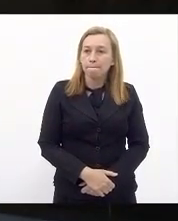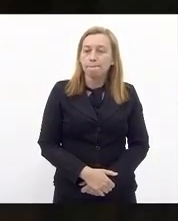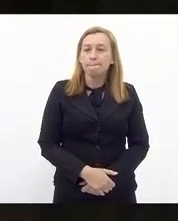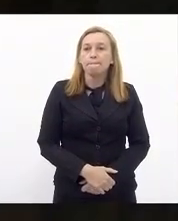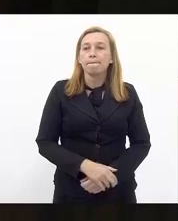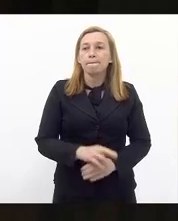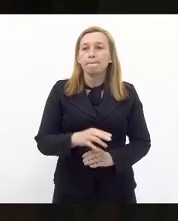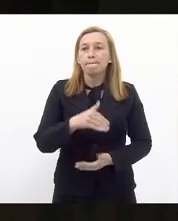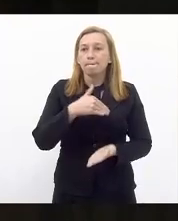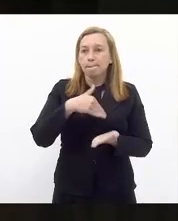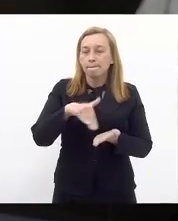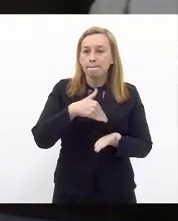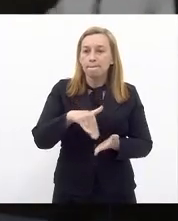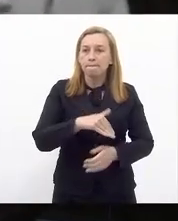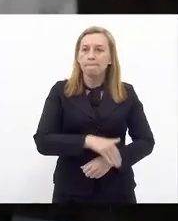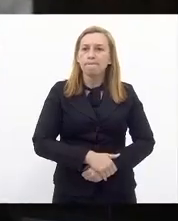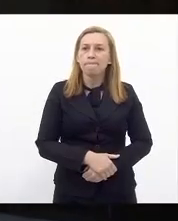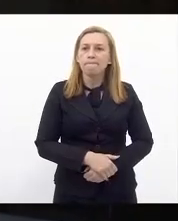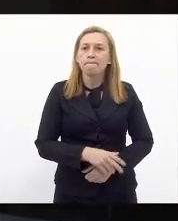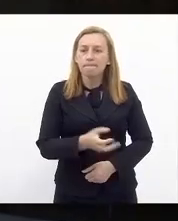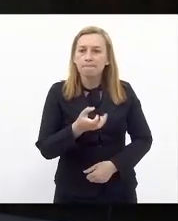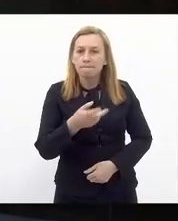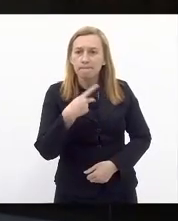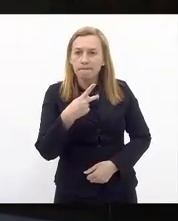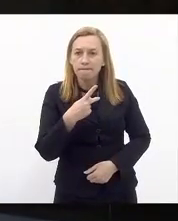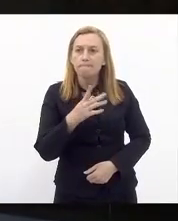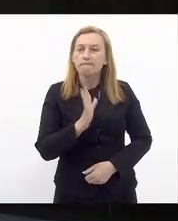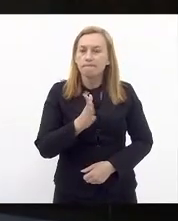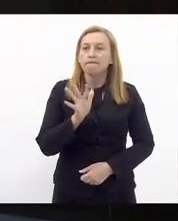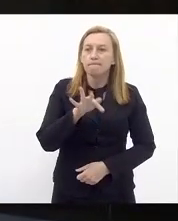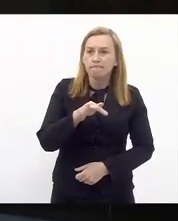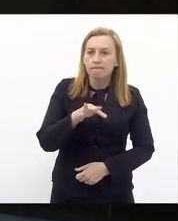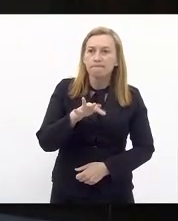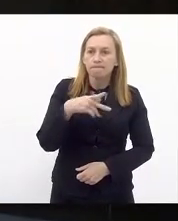secretário vai querer um